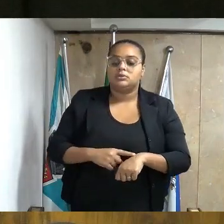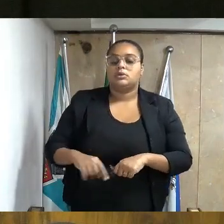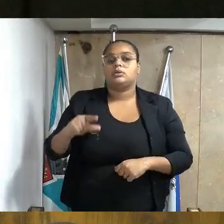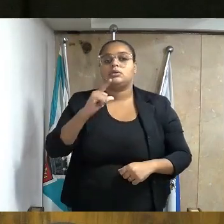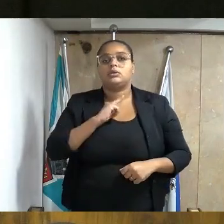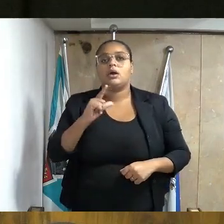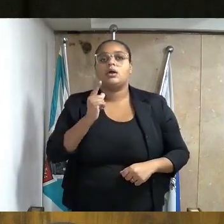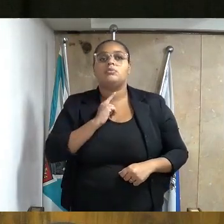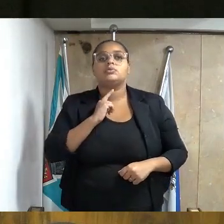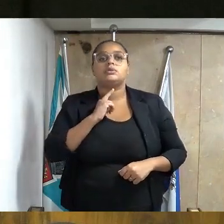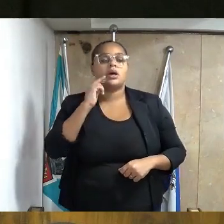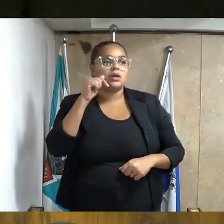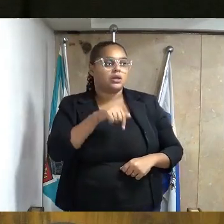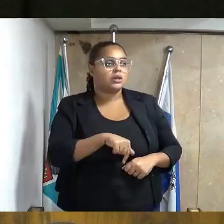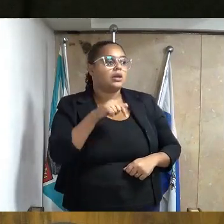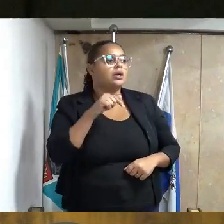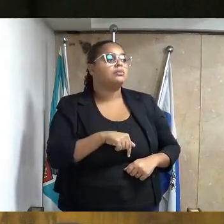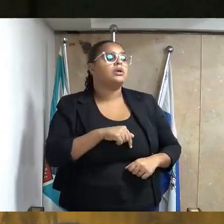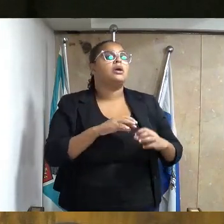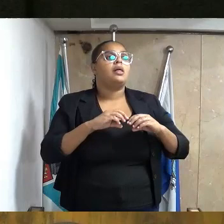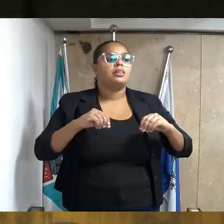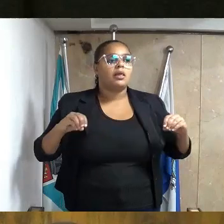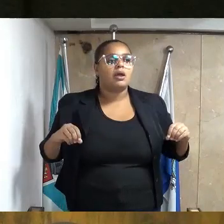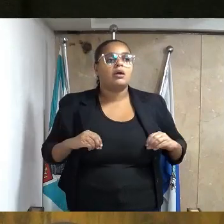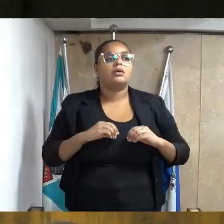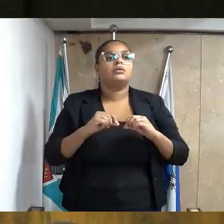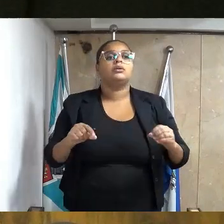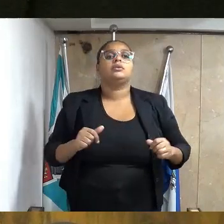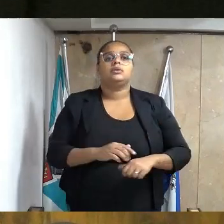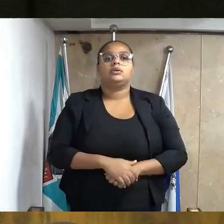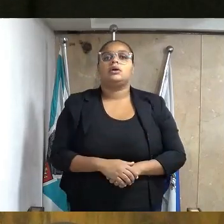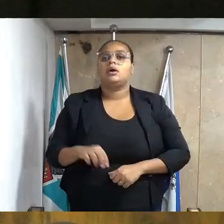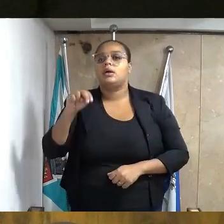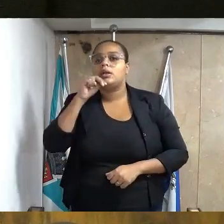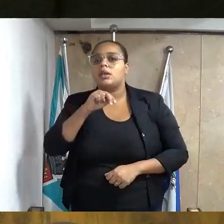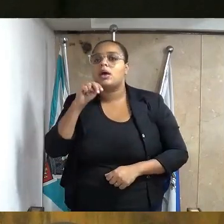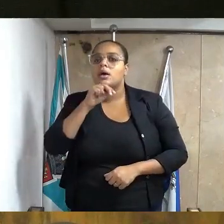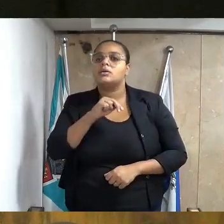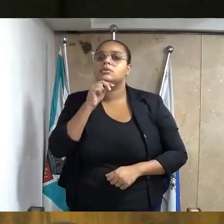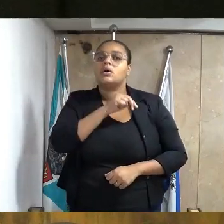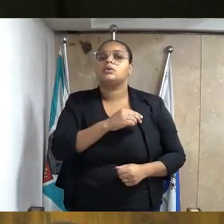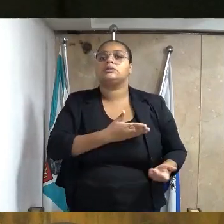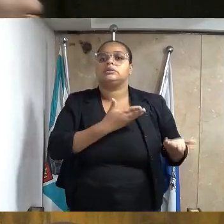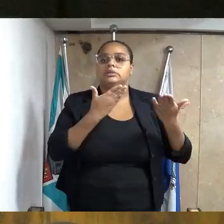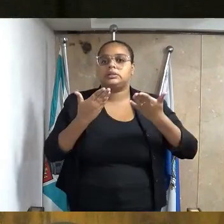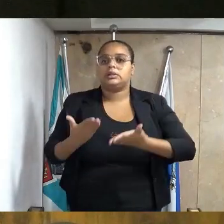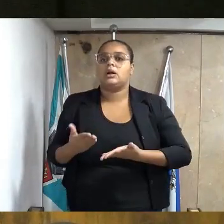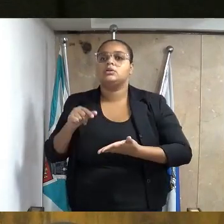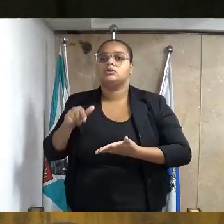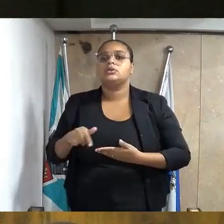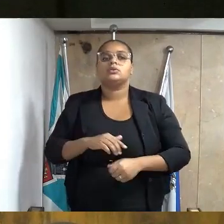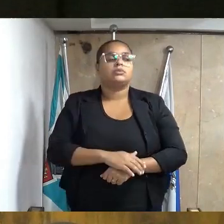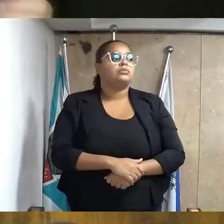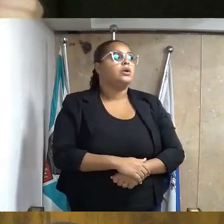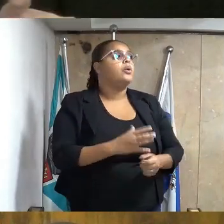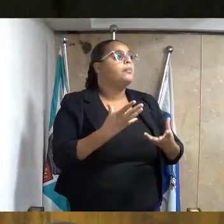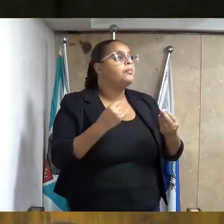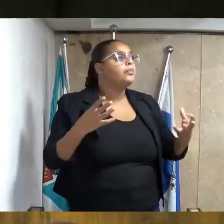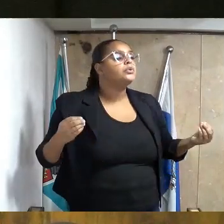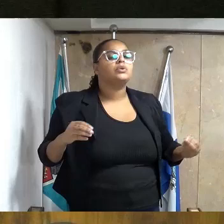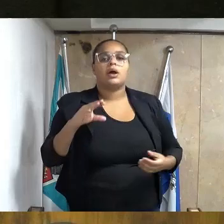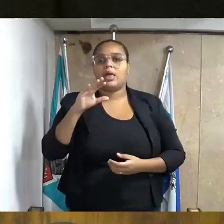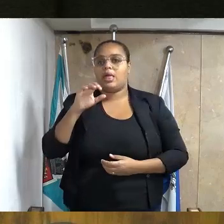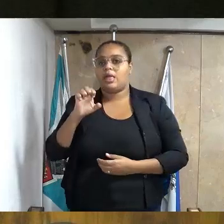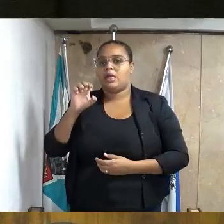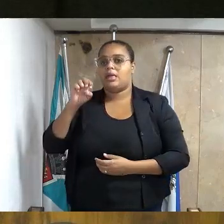aqui por essa terra, né? Então, o neto, ele traz consigo muita